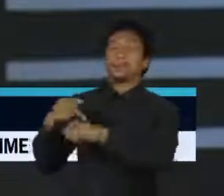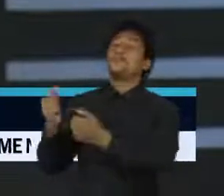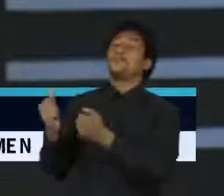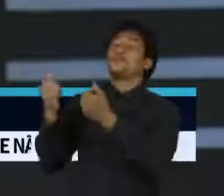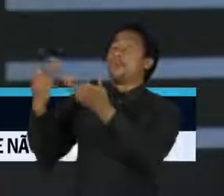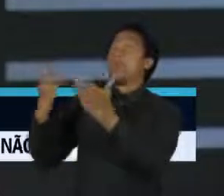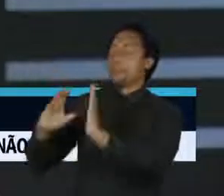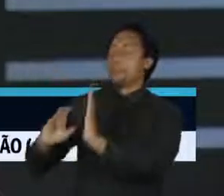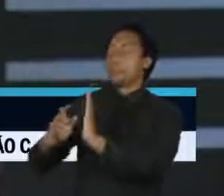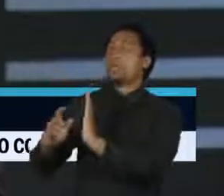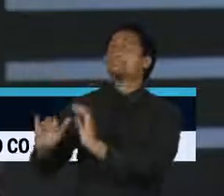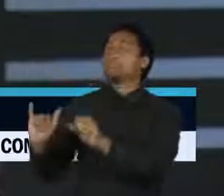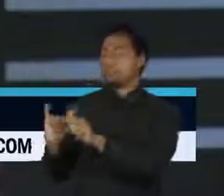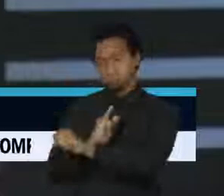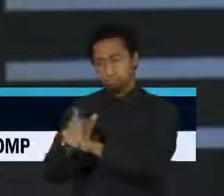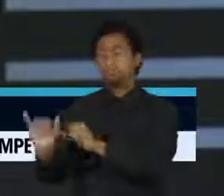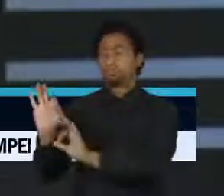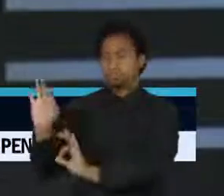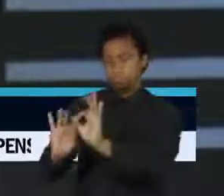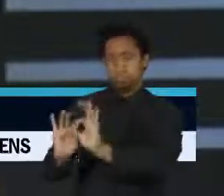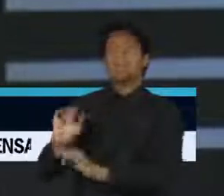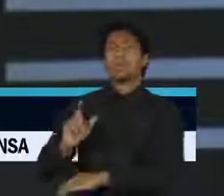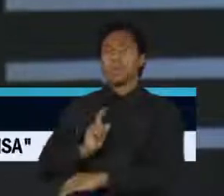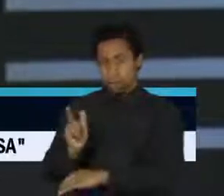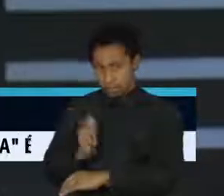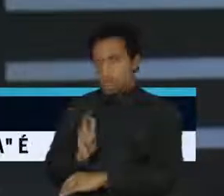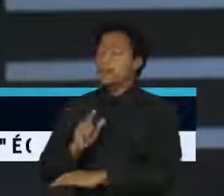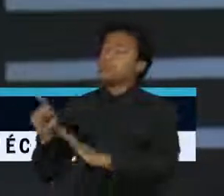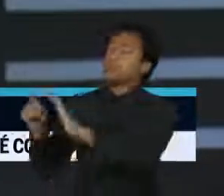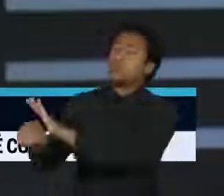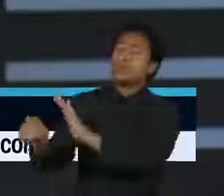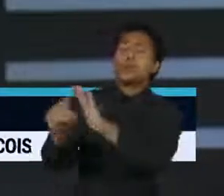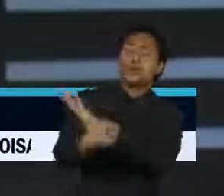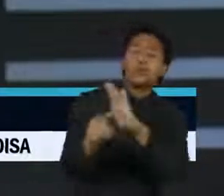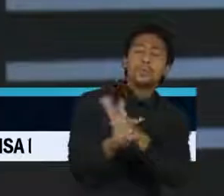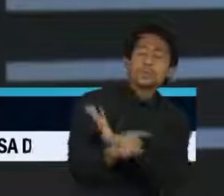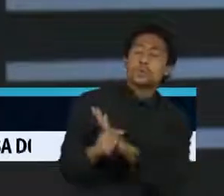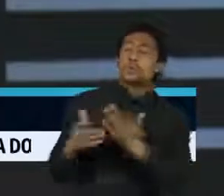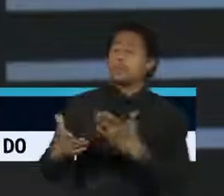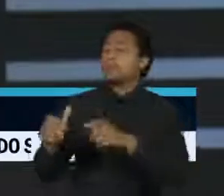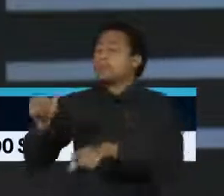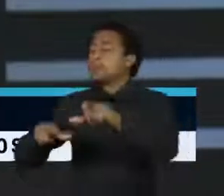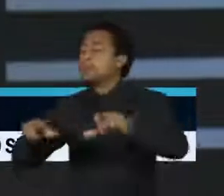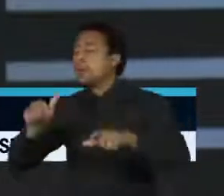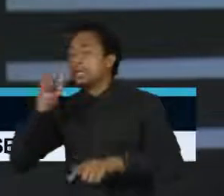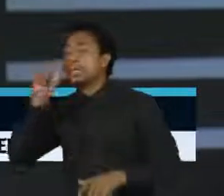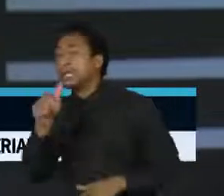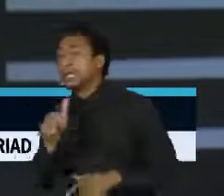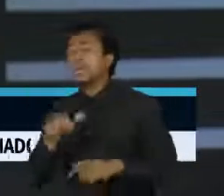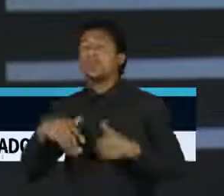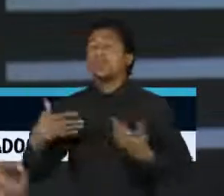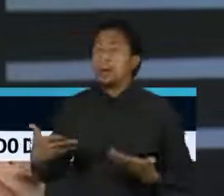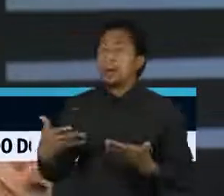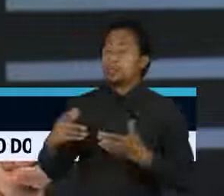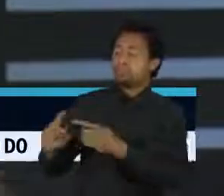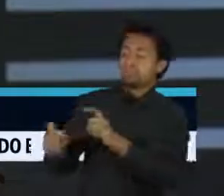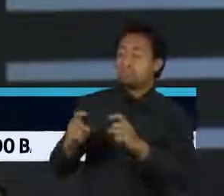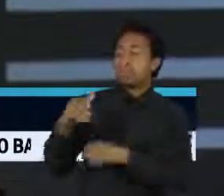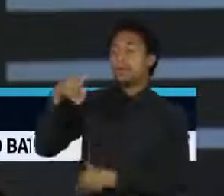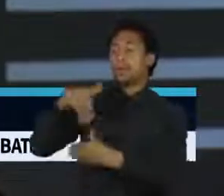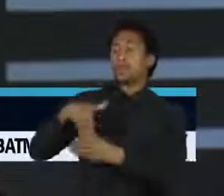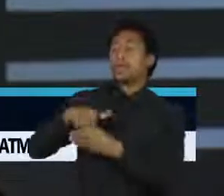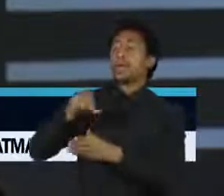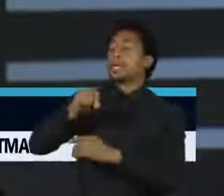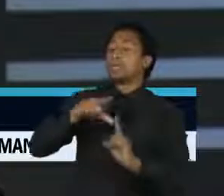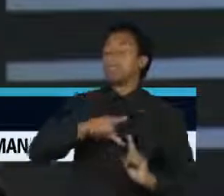funcionando eles fazem isso fazer consulta nas bases em vários candidatos que apresentando então assim infelizmente único partido que fez isso agora está